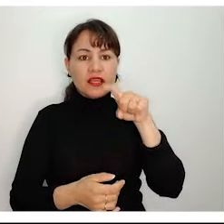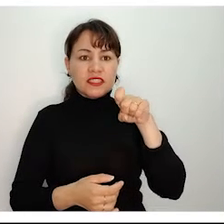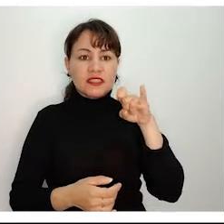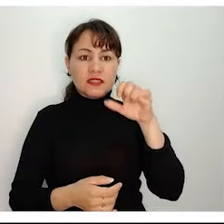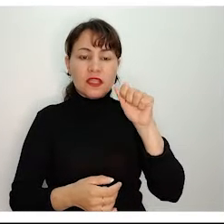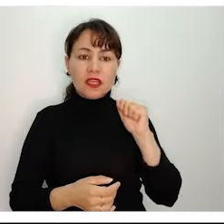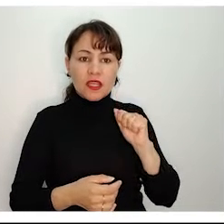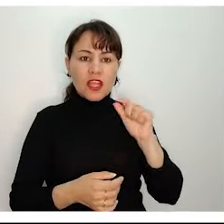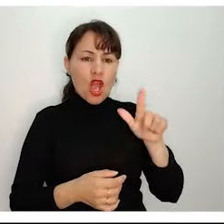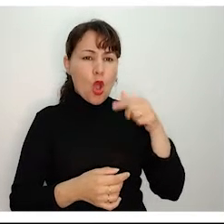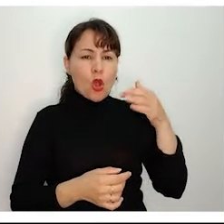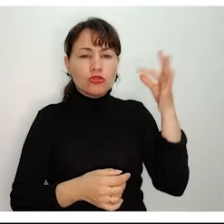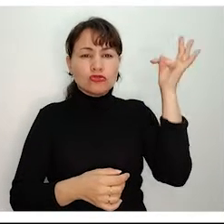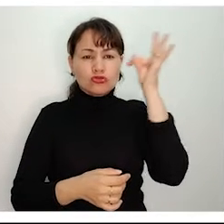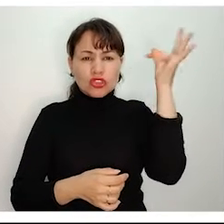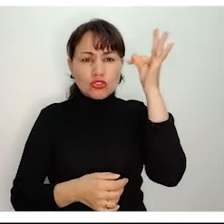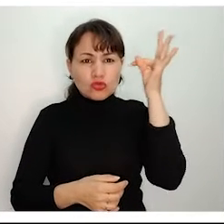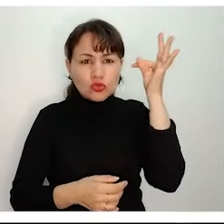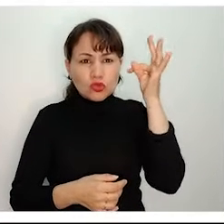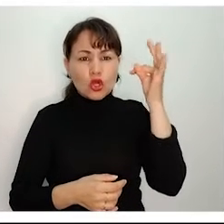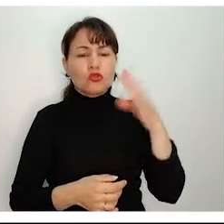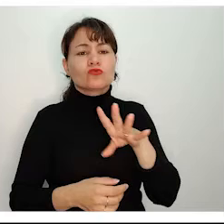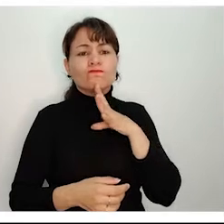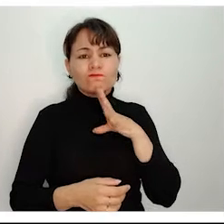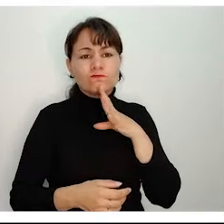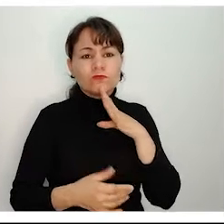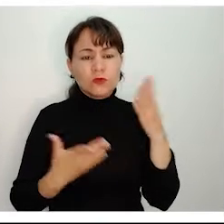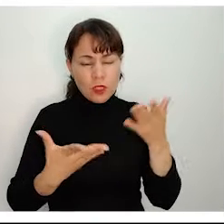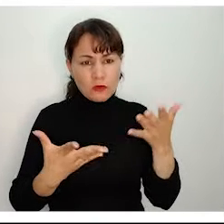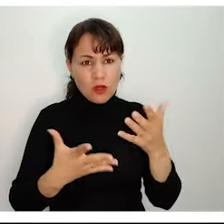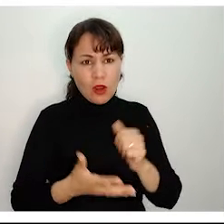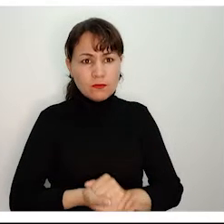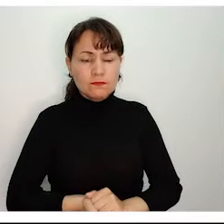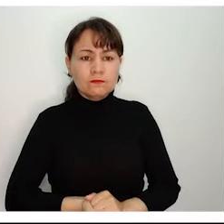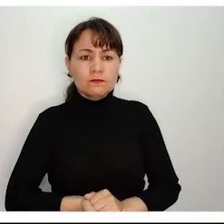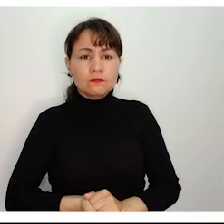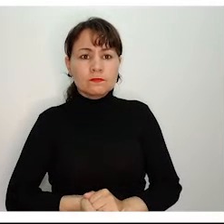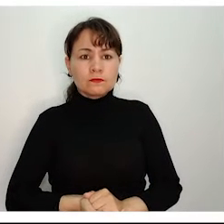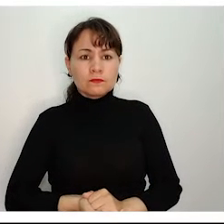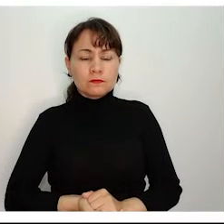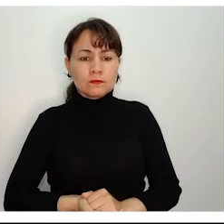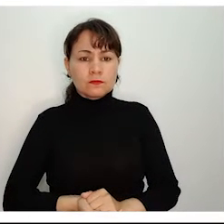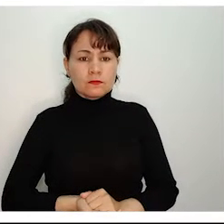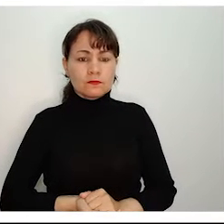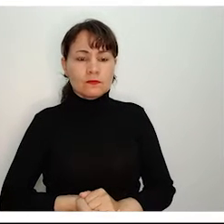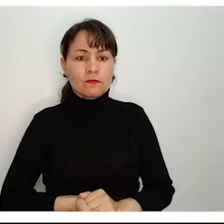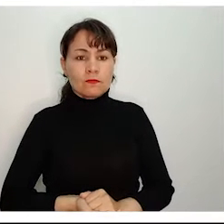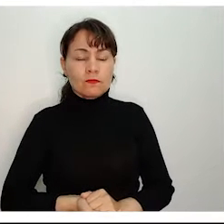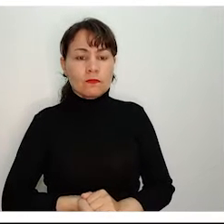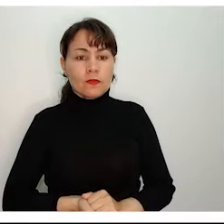dislexias, descalculias e outros transtornos que nós costumamos conhecer.